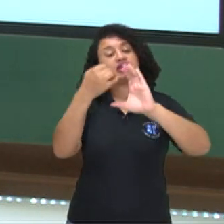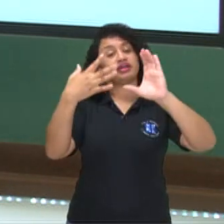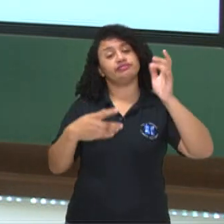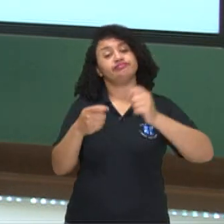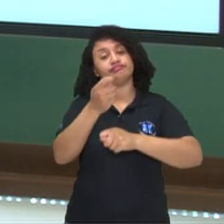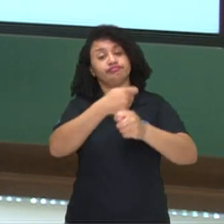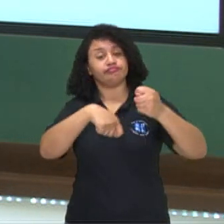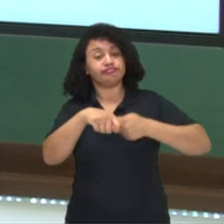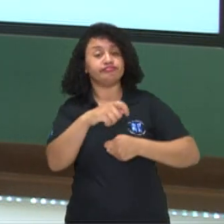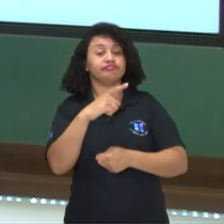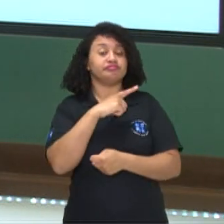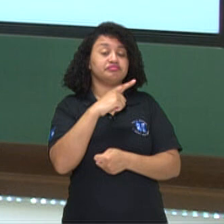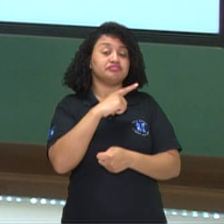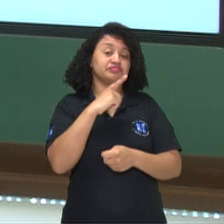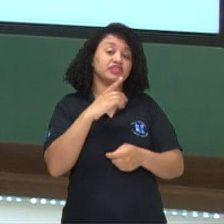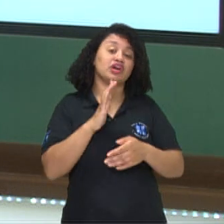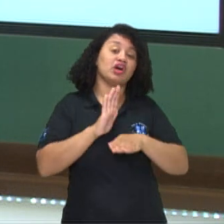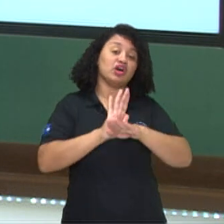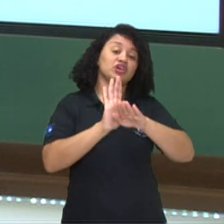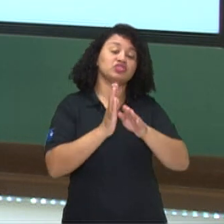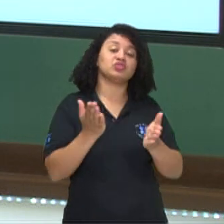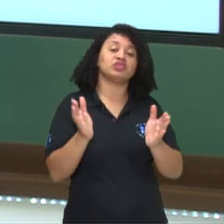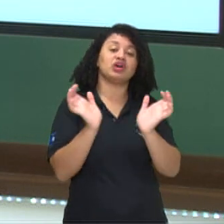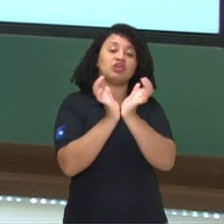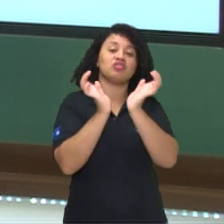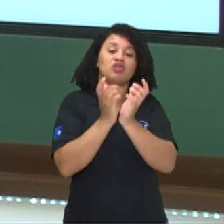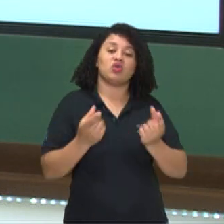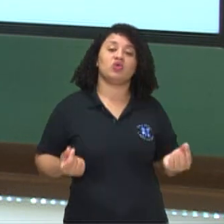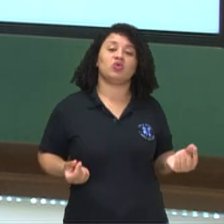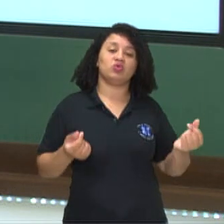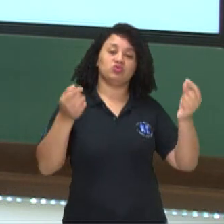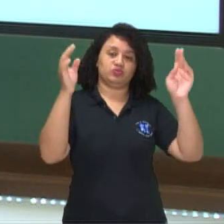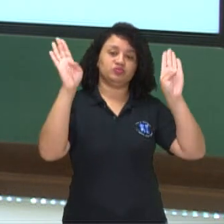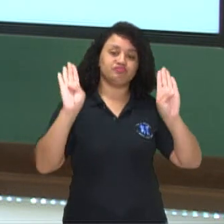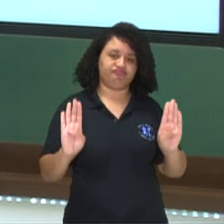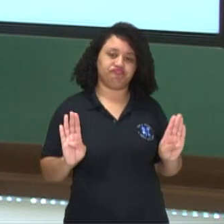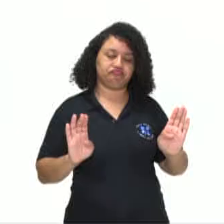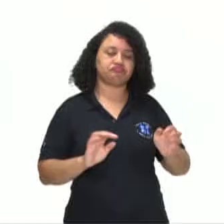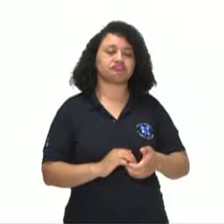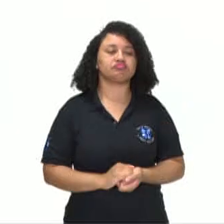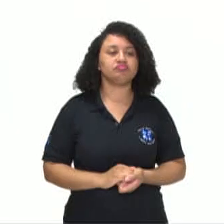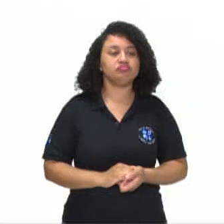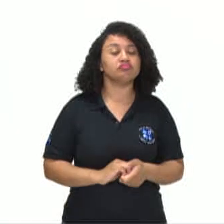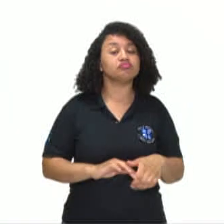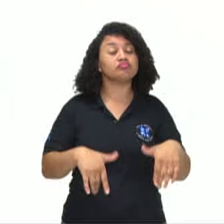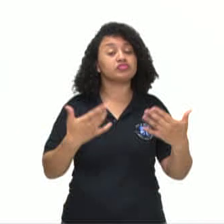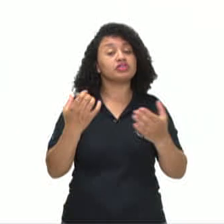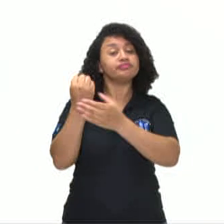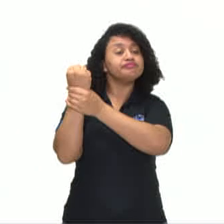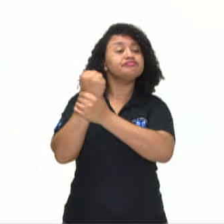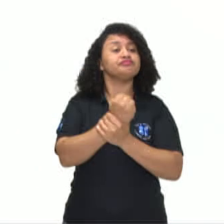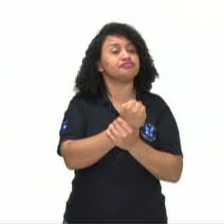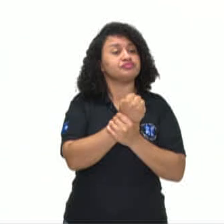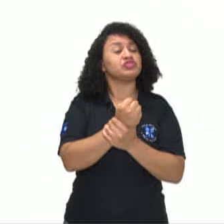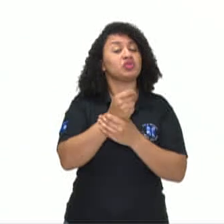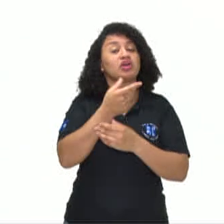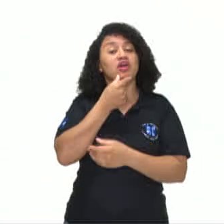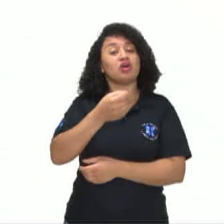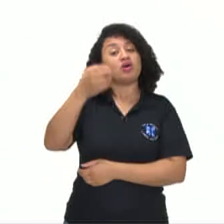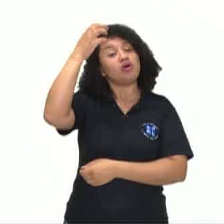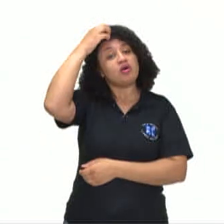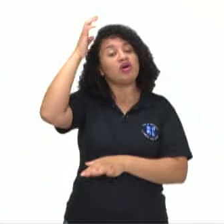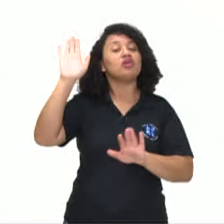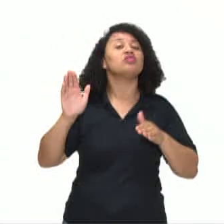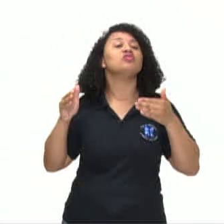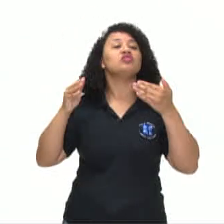né, que favoreciam o grupo social da burguesia. Então aqui, ó, o absolutismo, né? O rei vai